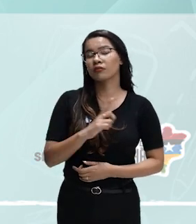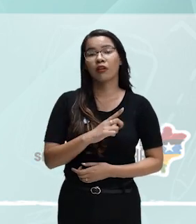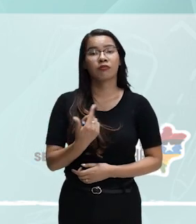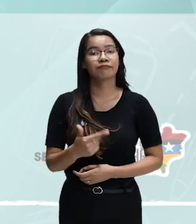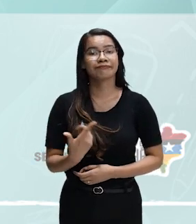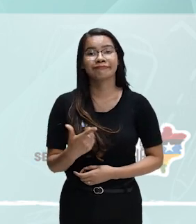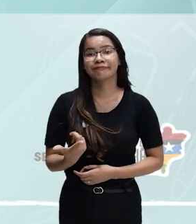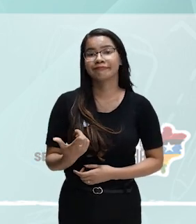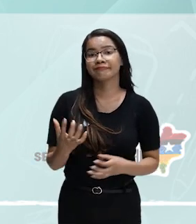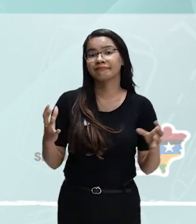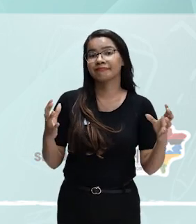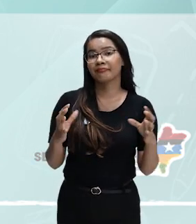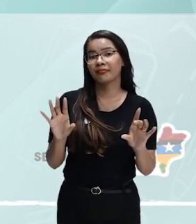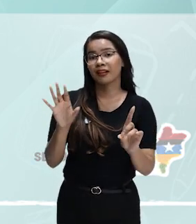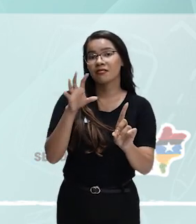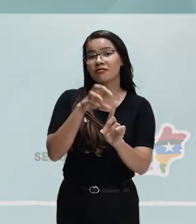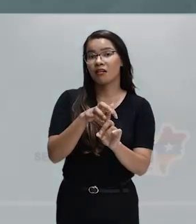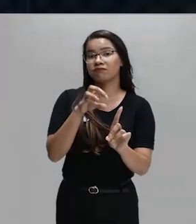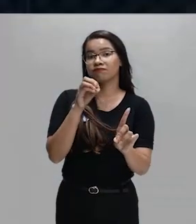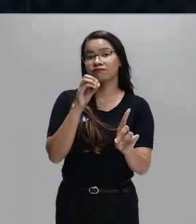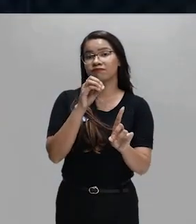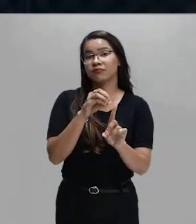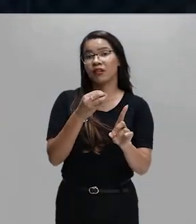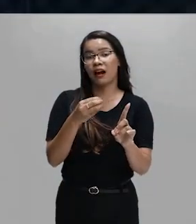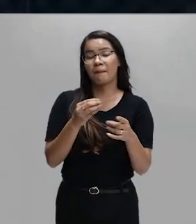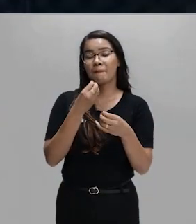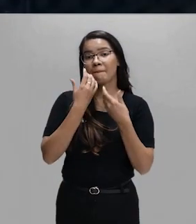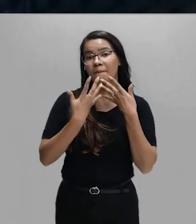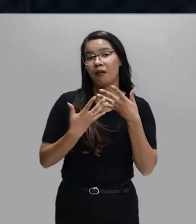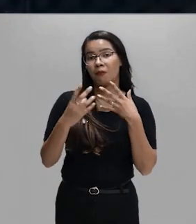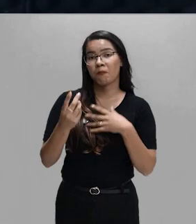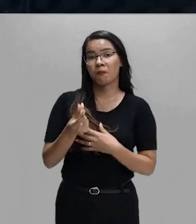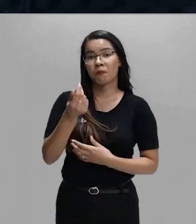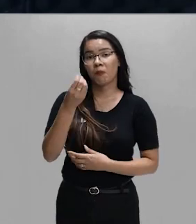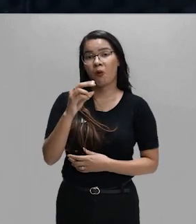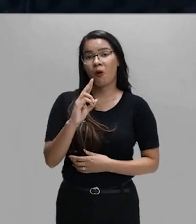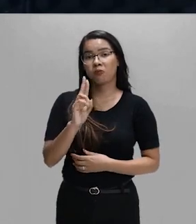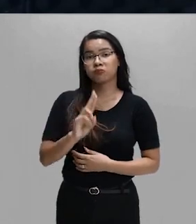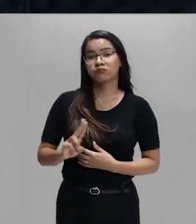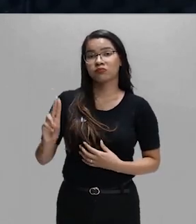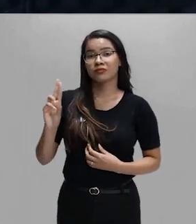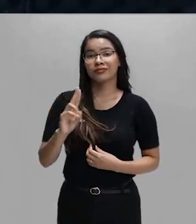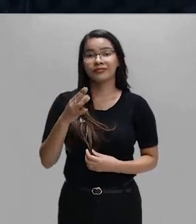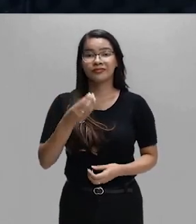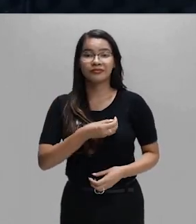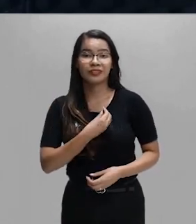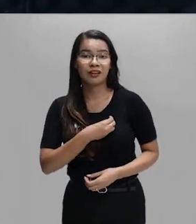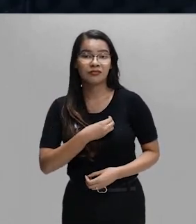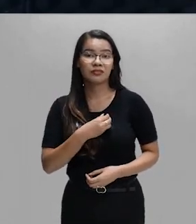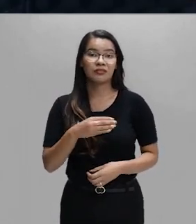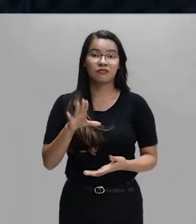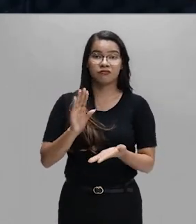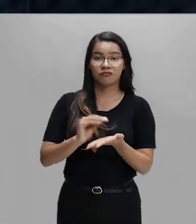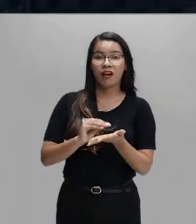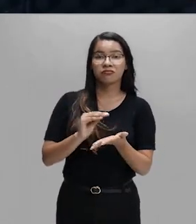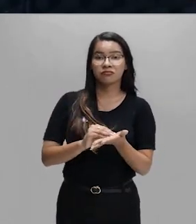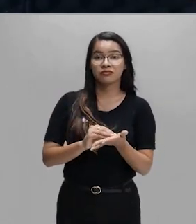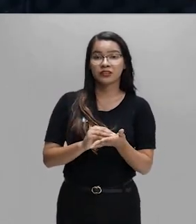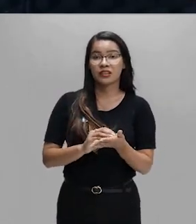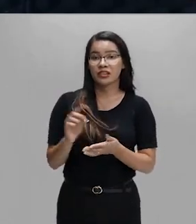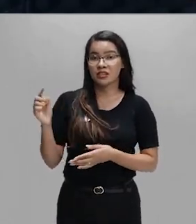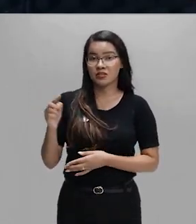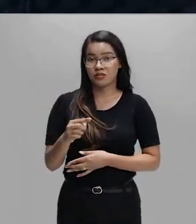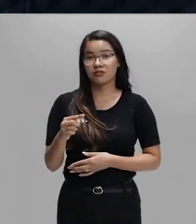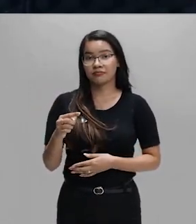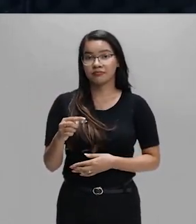tem acesso a bens econômicos, a bens de consumo, que vive em condições precárias, miseráveis de vida. E o fato